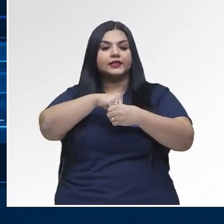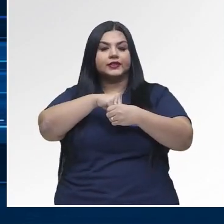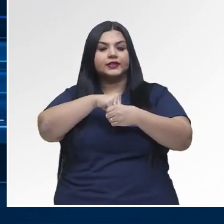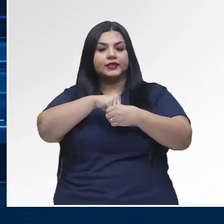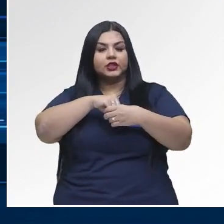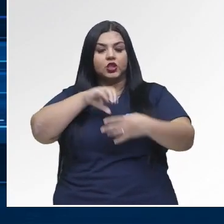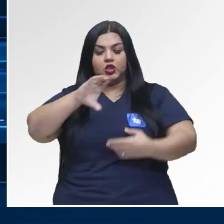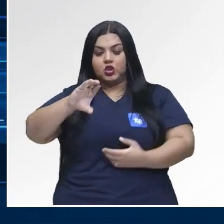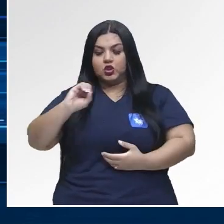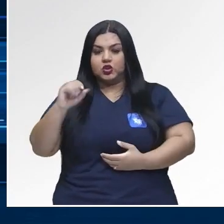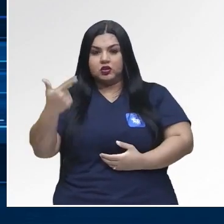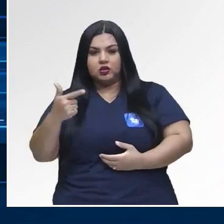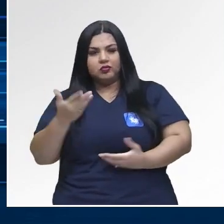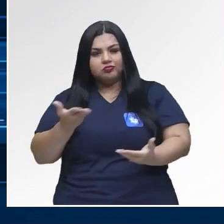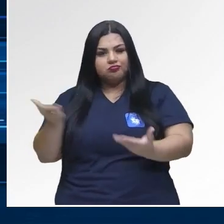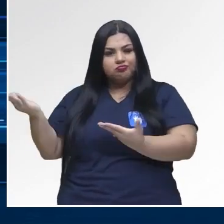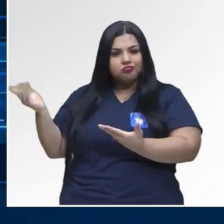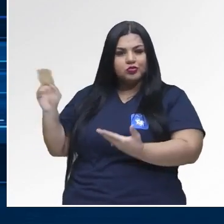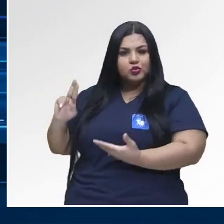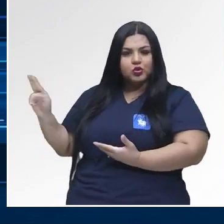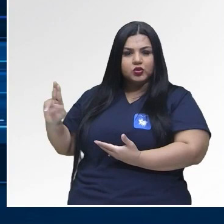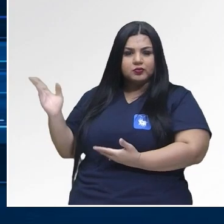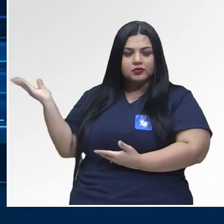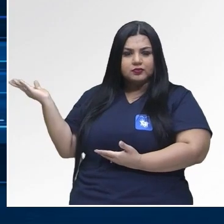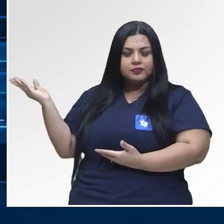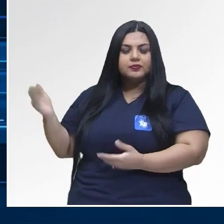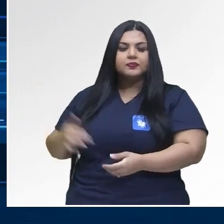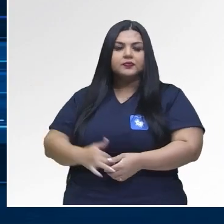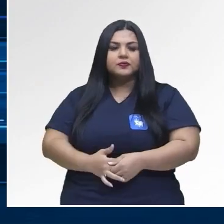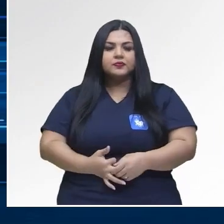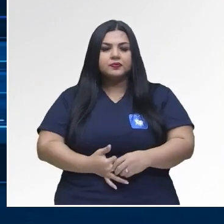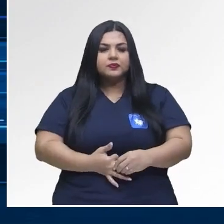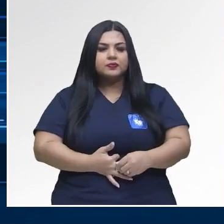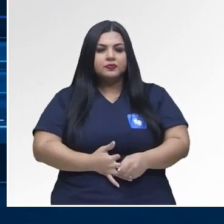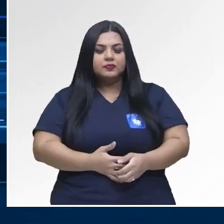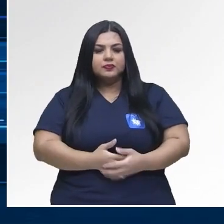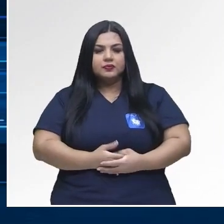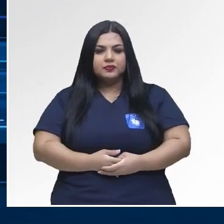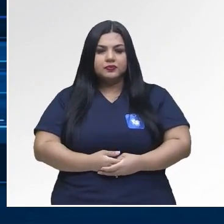carbohemoglobina. Então, aqui a gente tem a hemácia